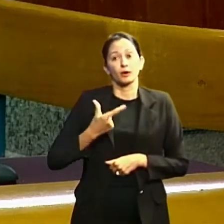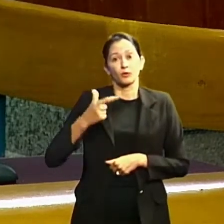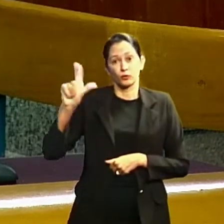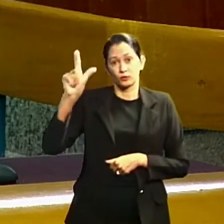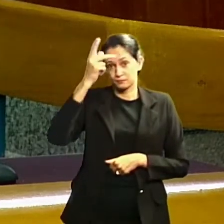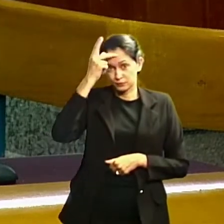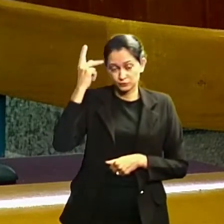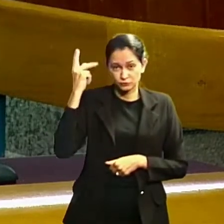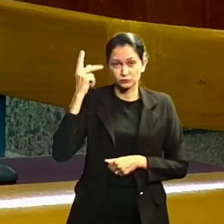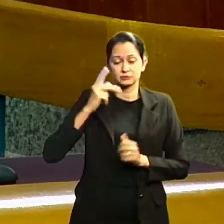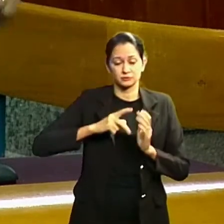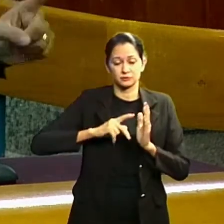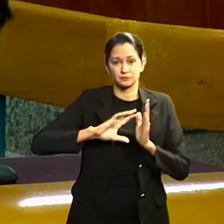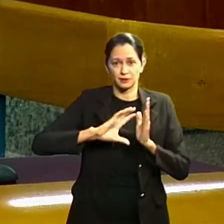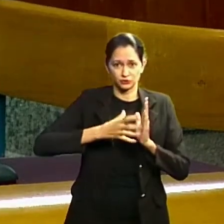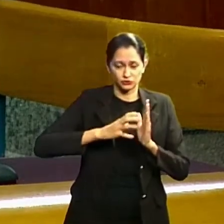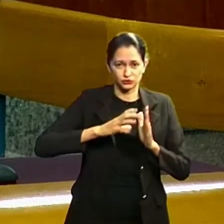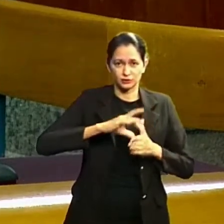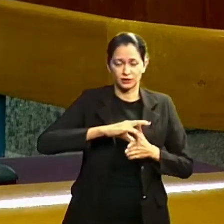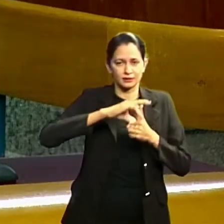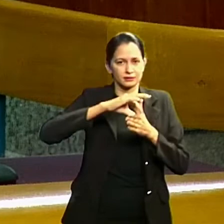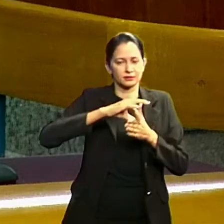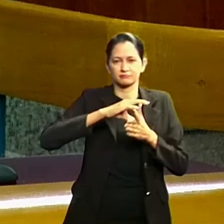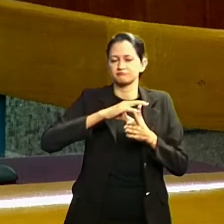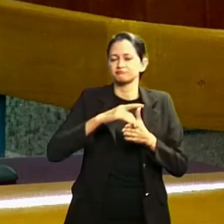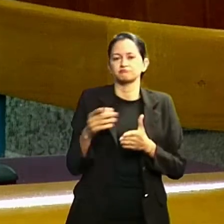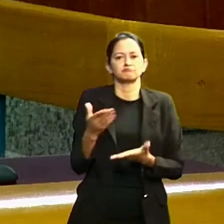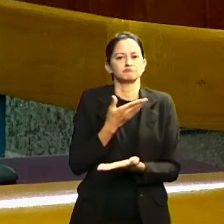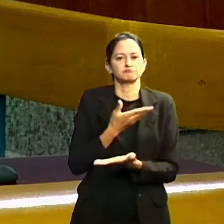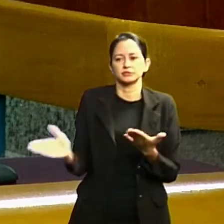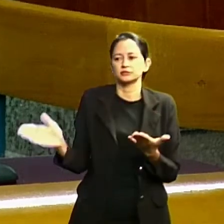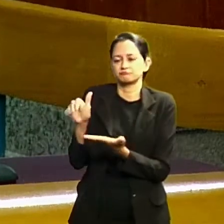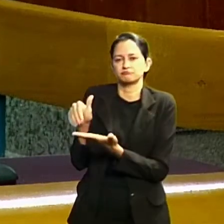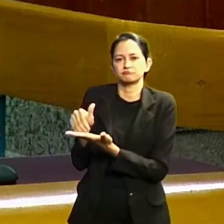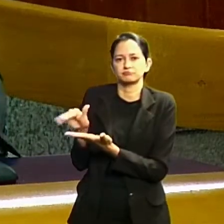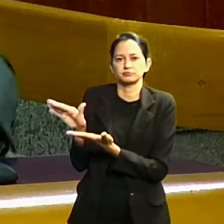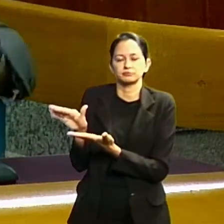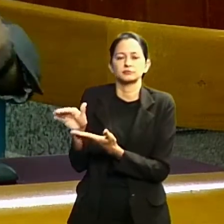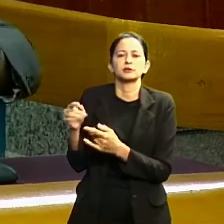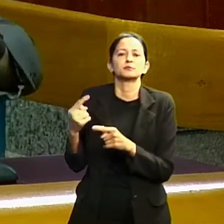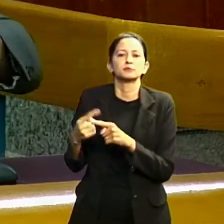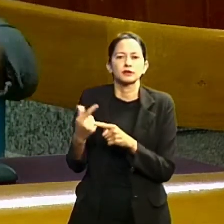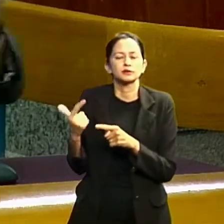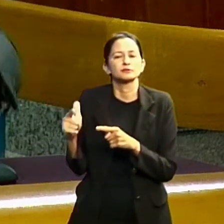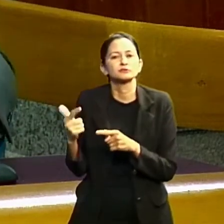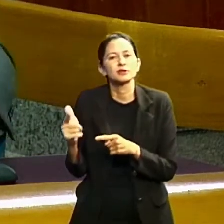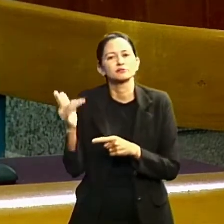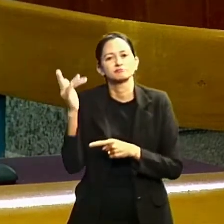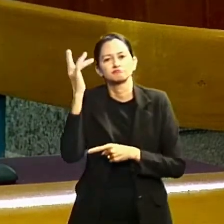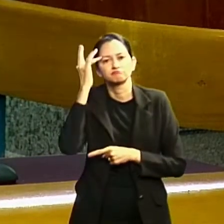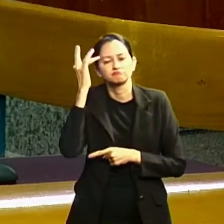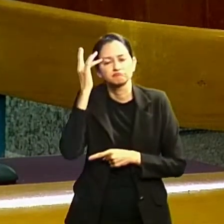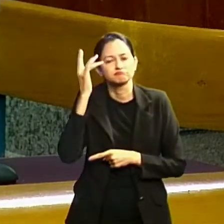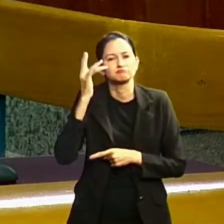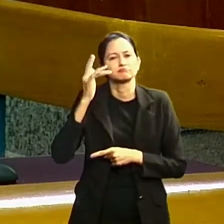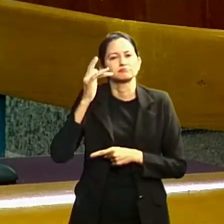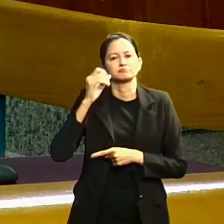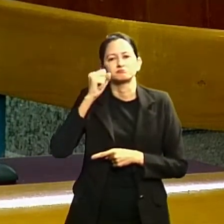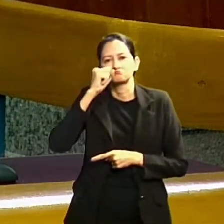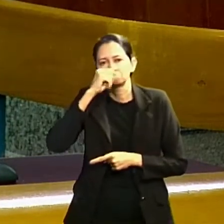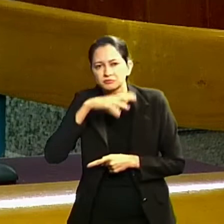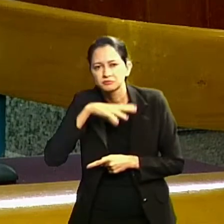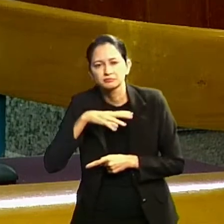perderam o mandato, por falta de coerência e de totalmente decisões esdrúxulas, usando a